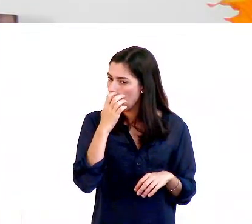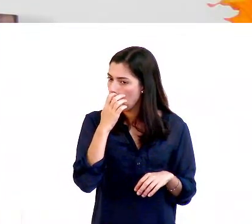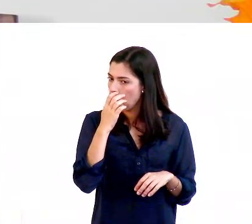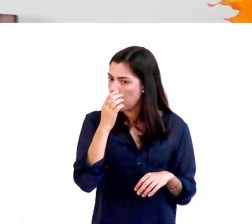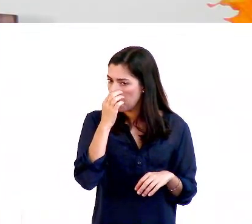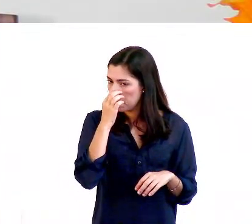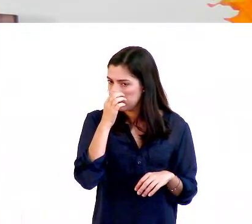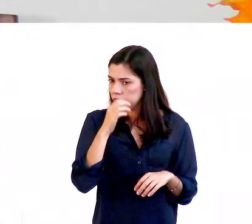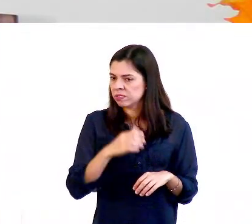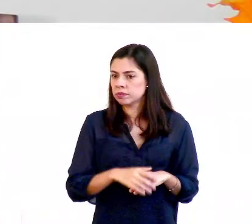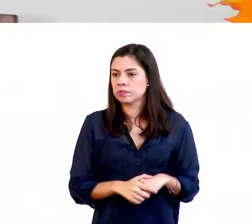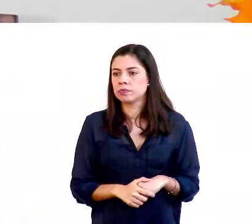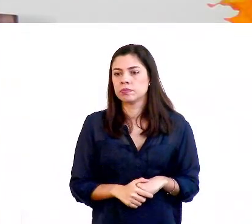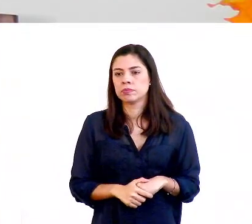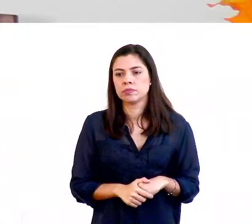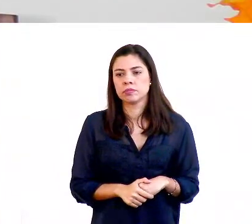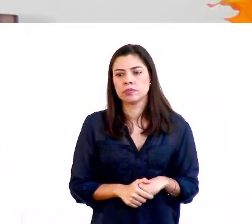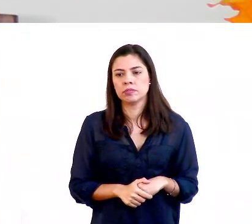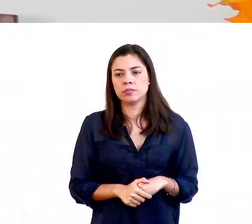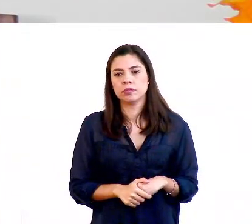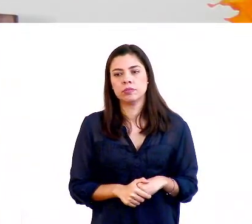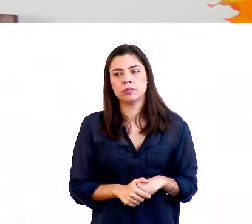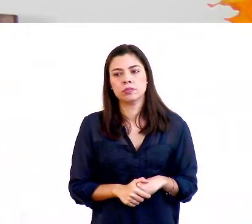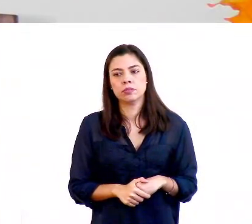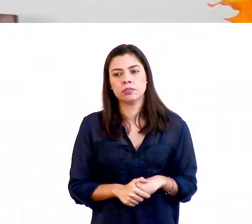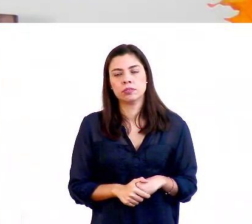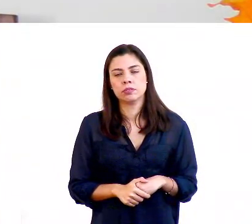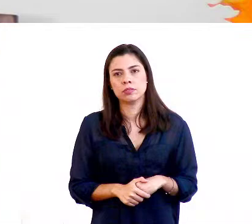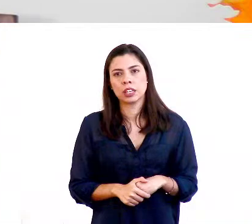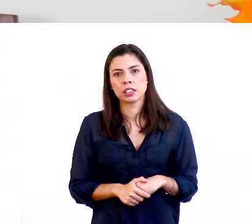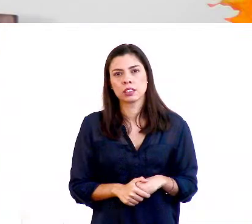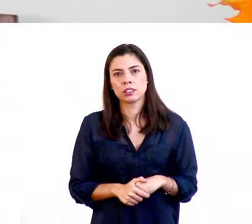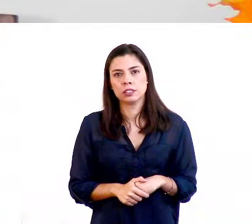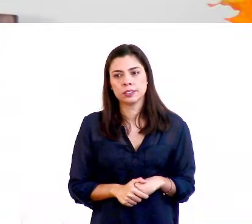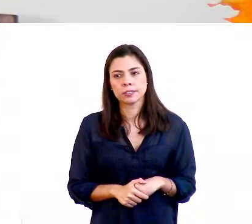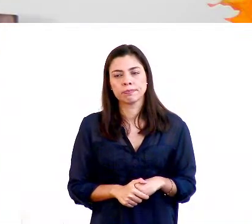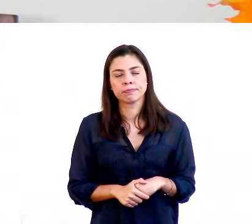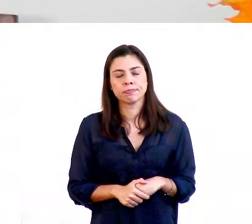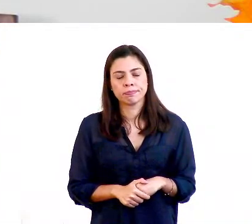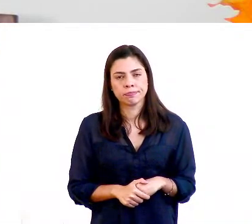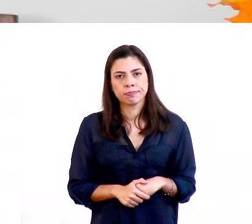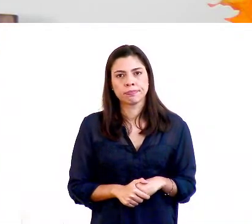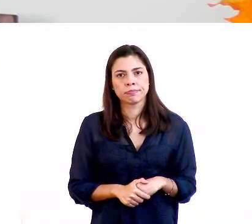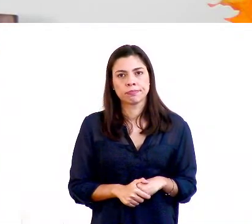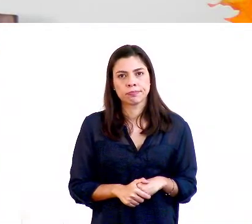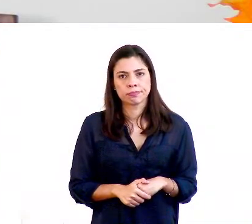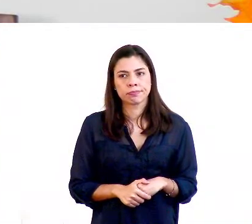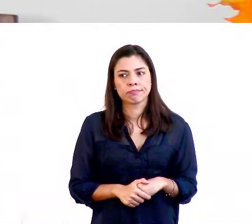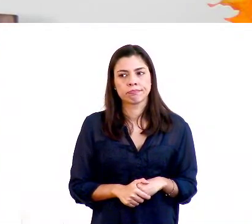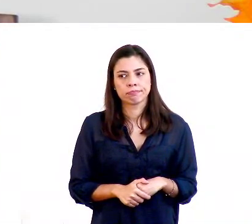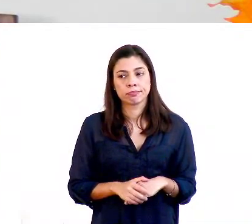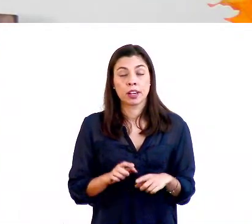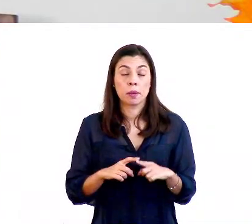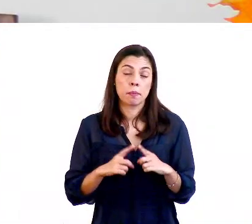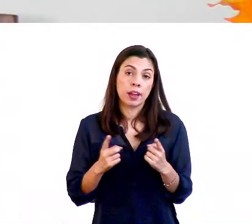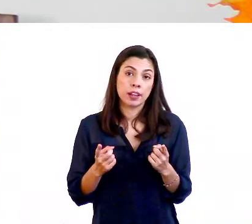não apostataram, mas pelo menos Demas, sabemos que Paulo diz, amou o presente